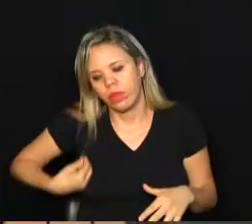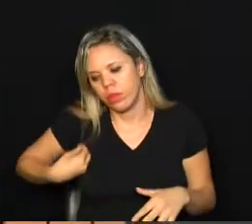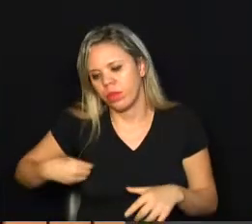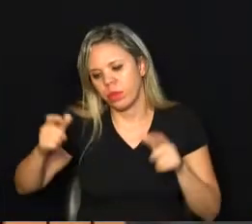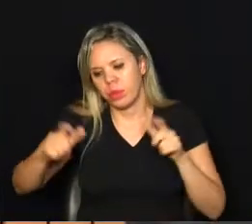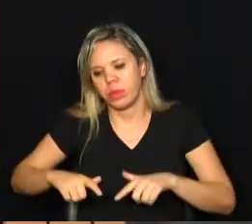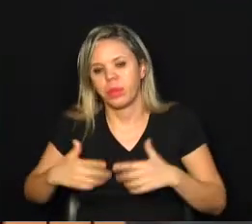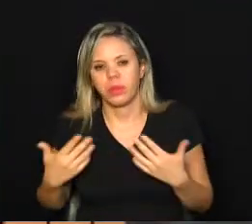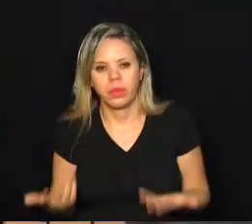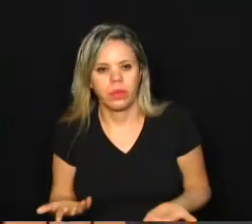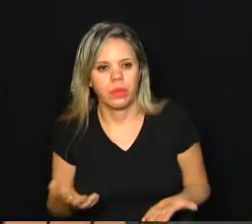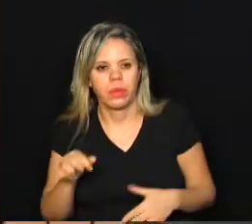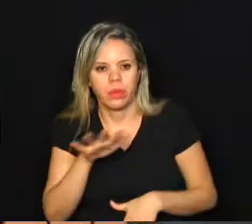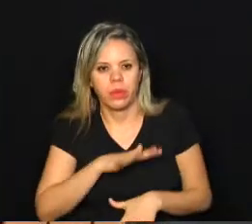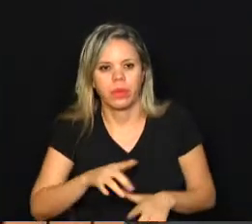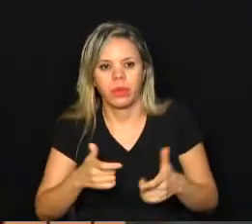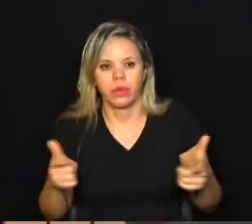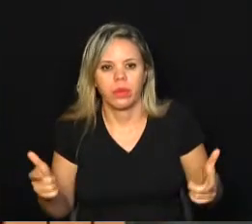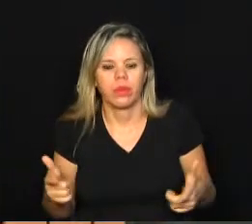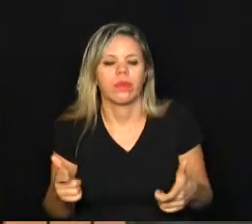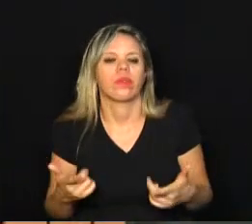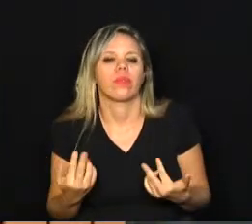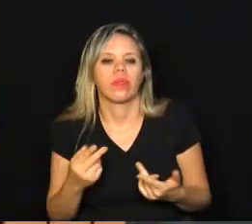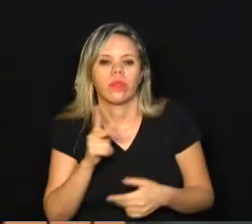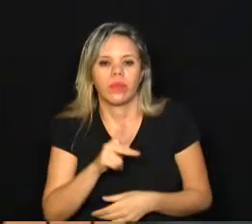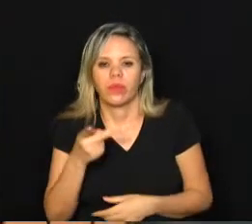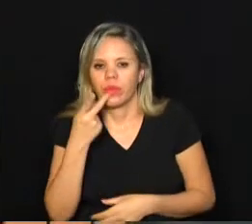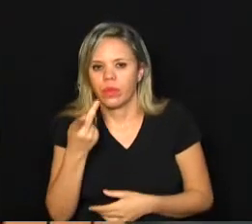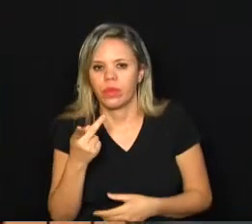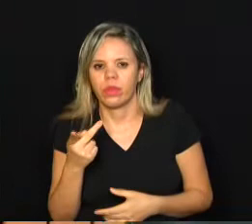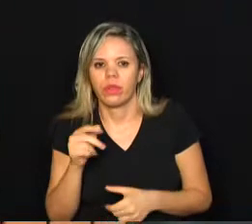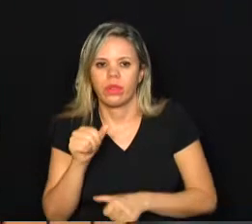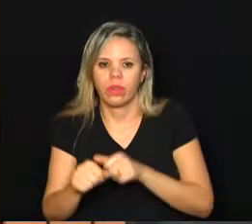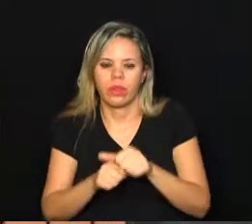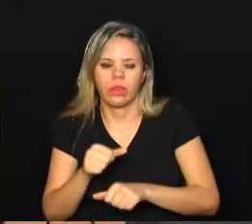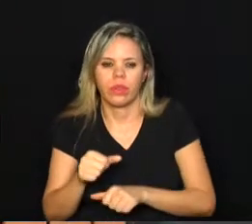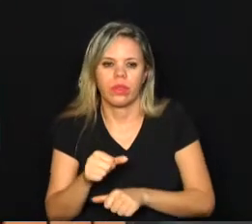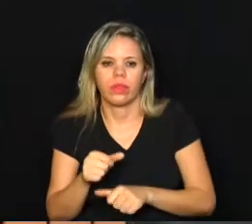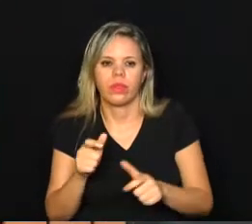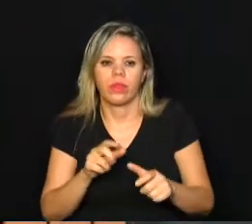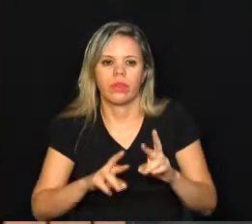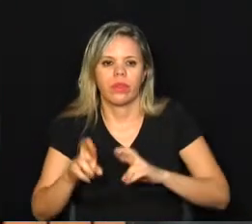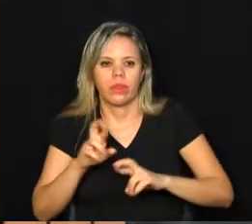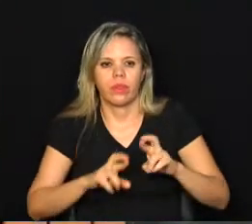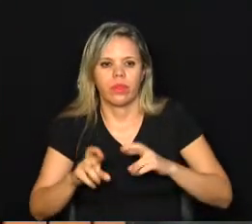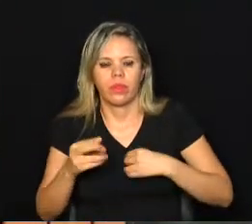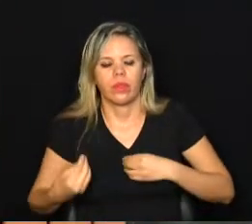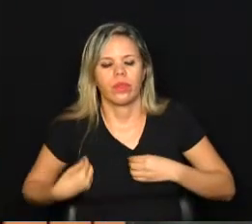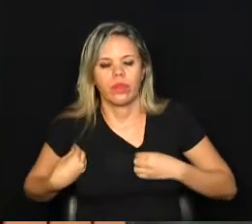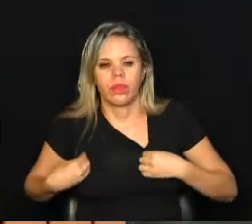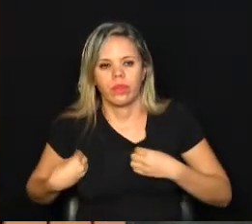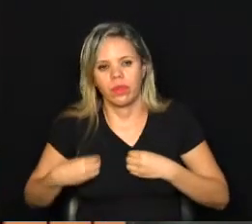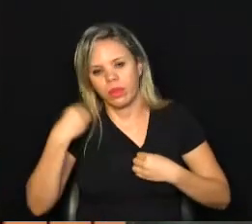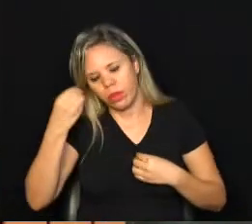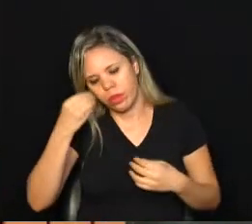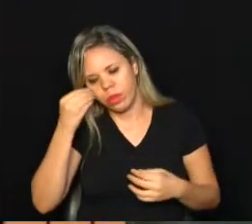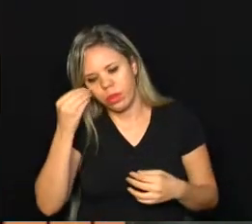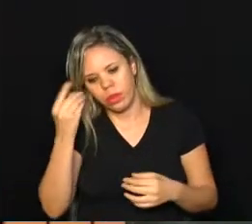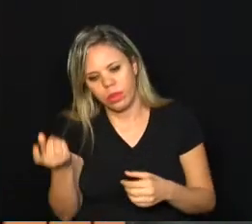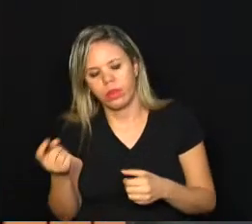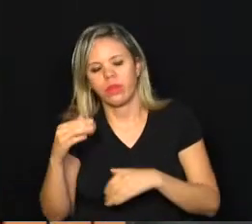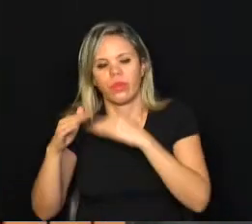região. Uma área muito grande, como disse o professor, vai se tornar um laboratório vivo, experimental, para